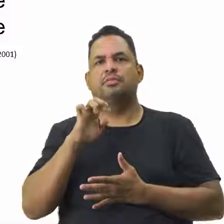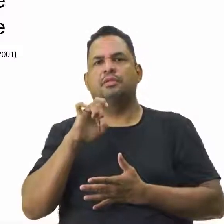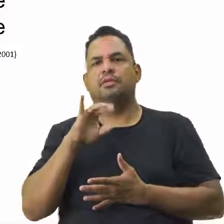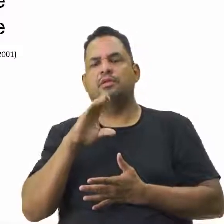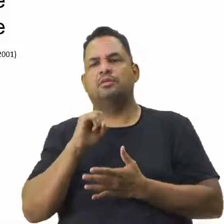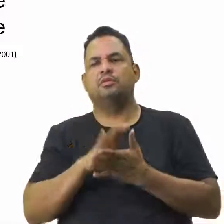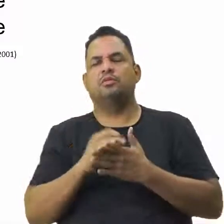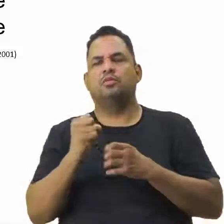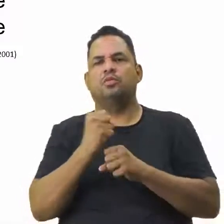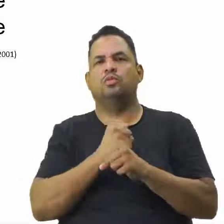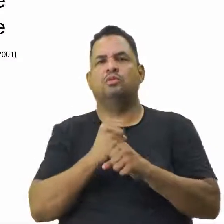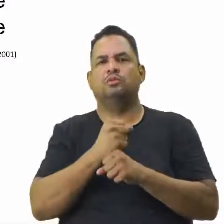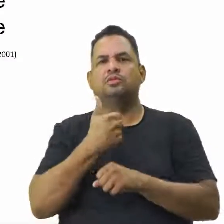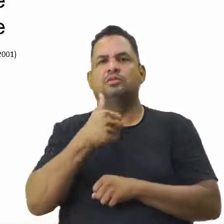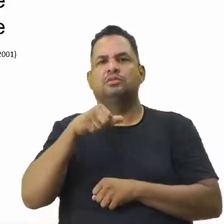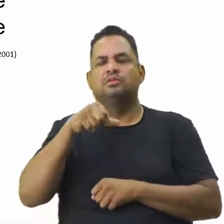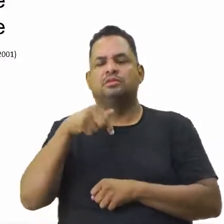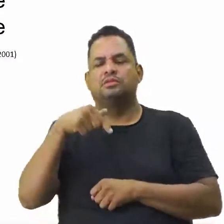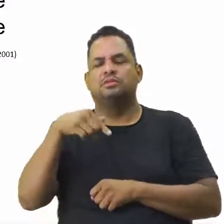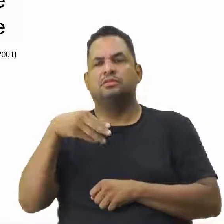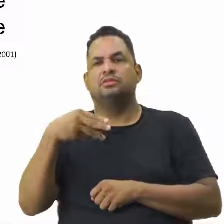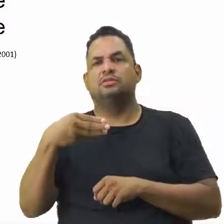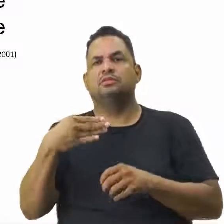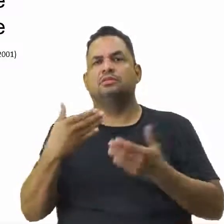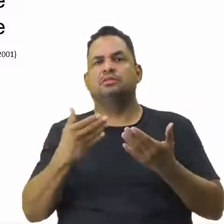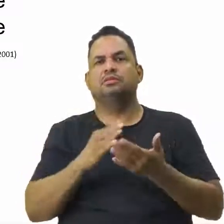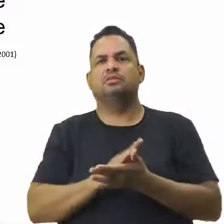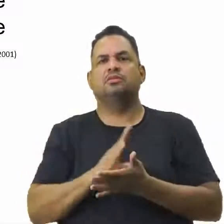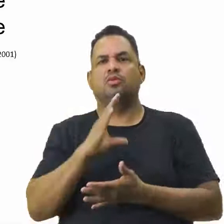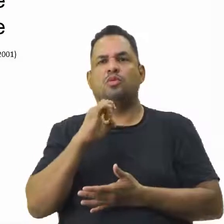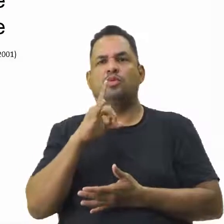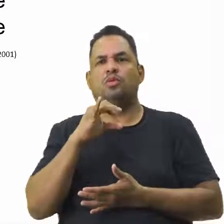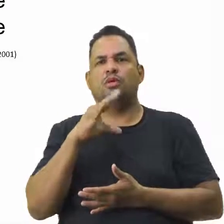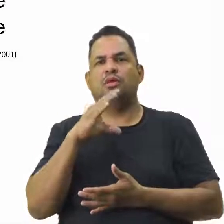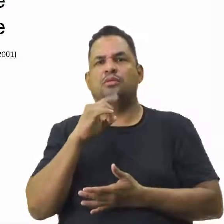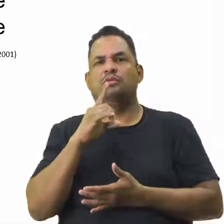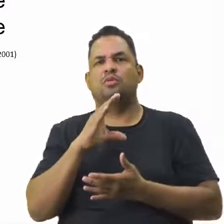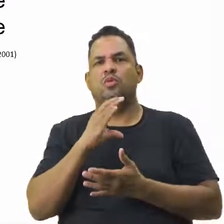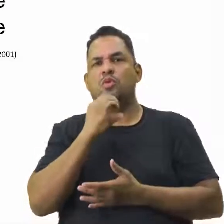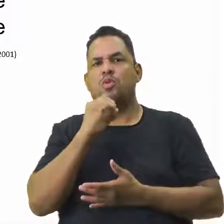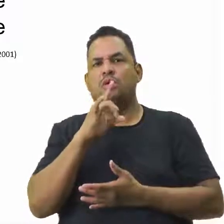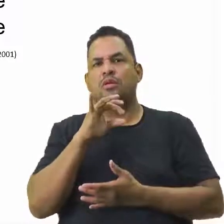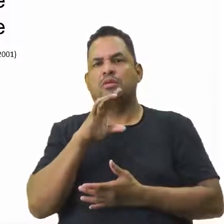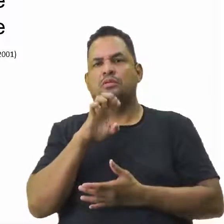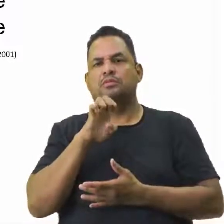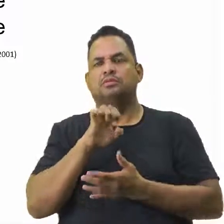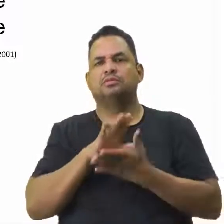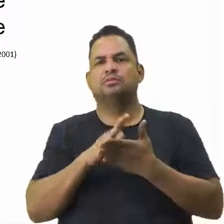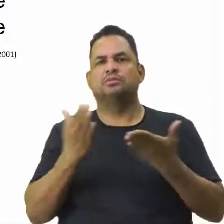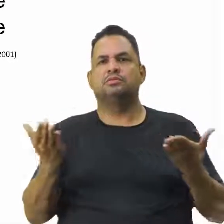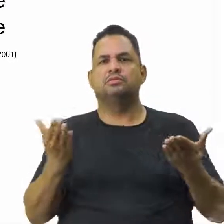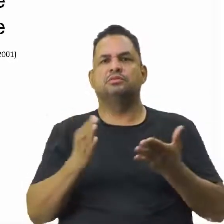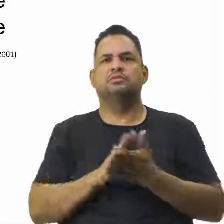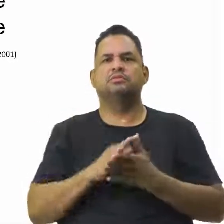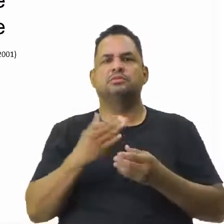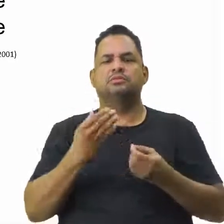73. Olha só, deu origem à cidade de quem? Colorado do Oeste. Colorado do